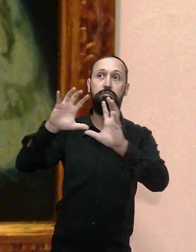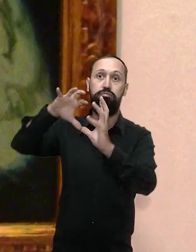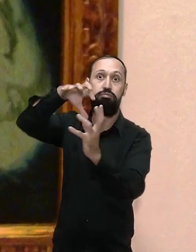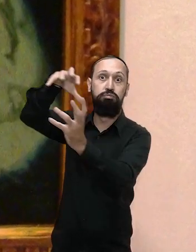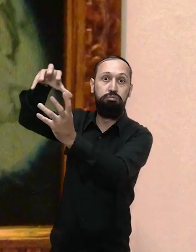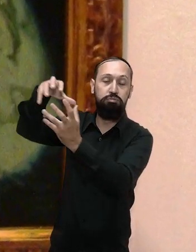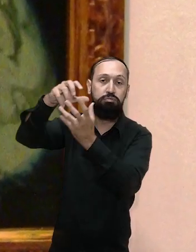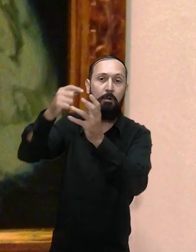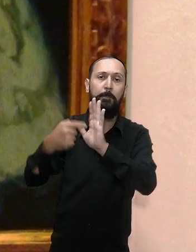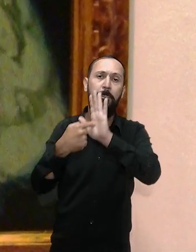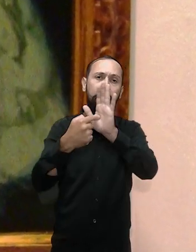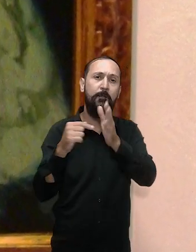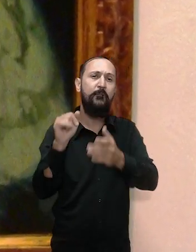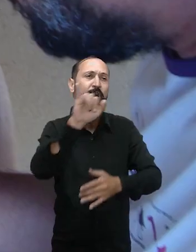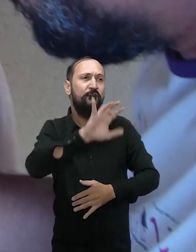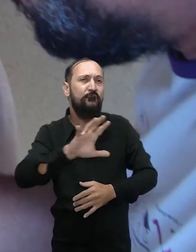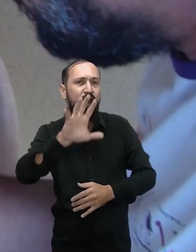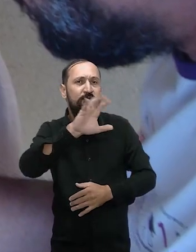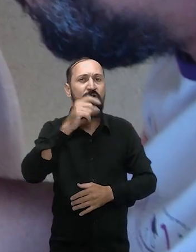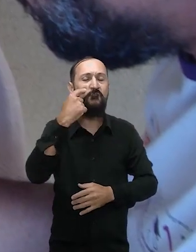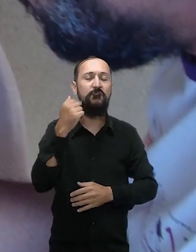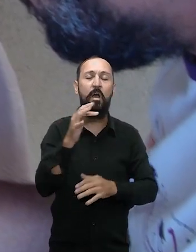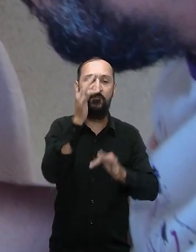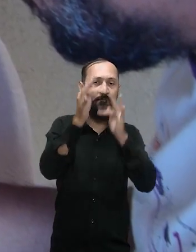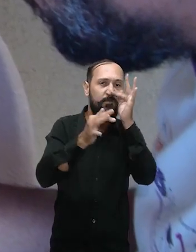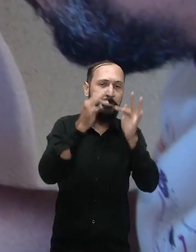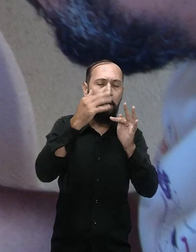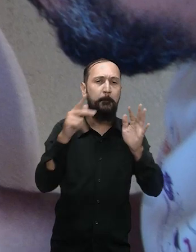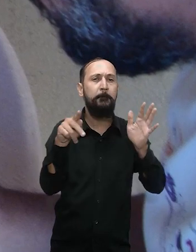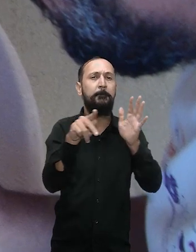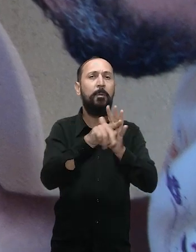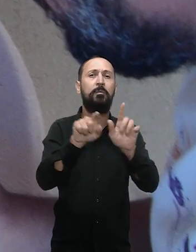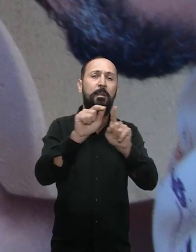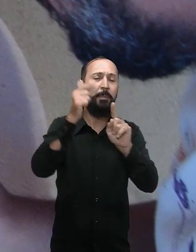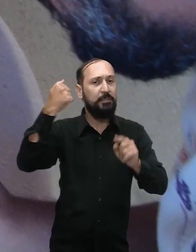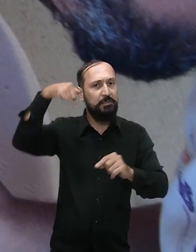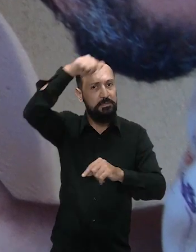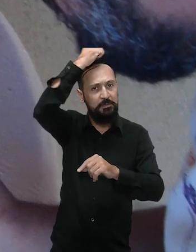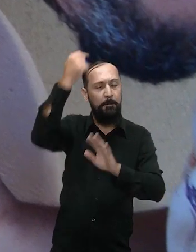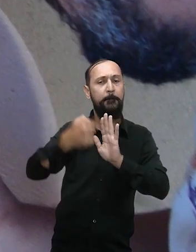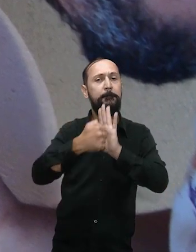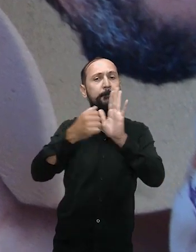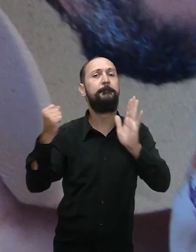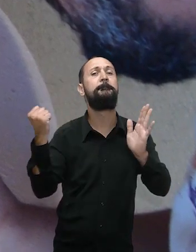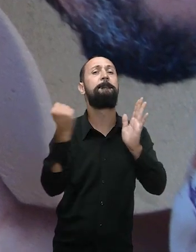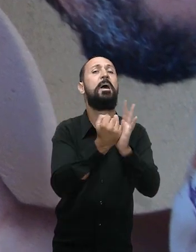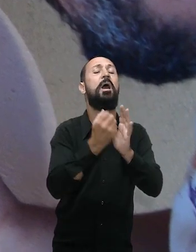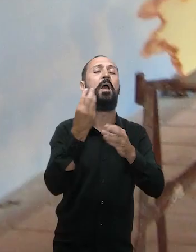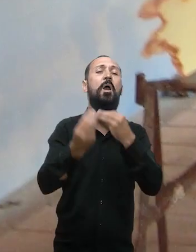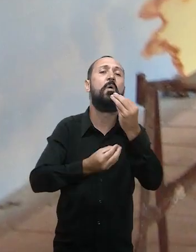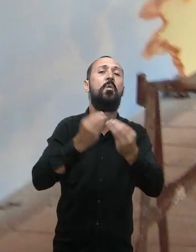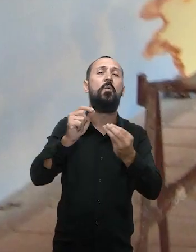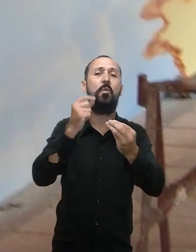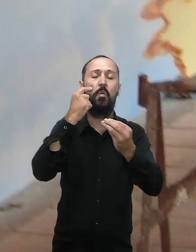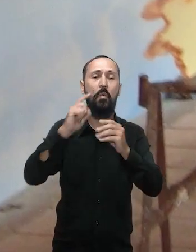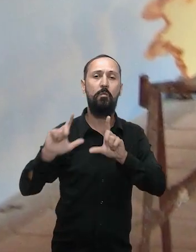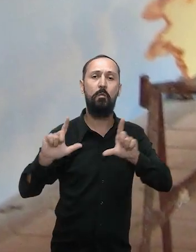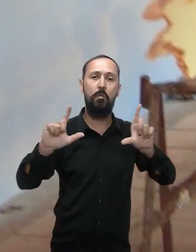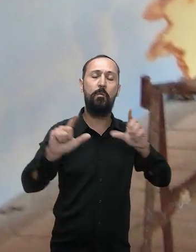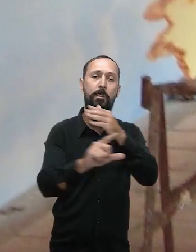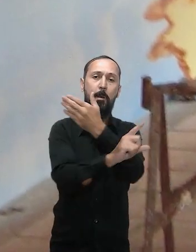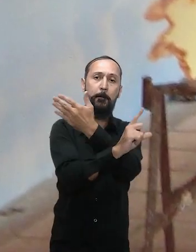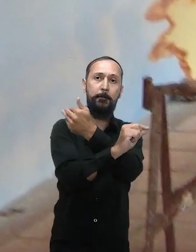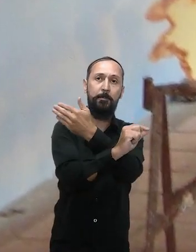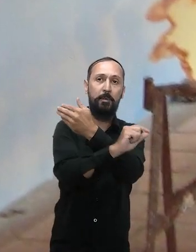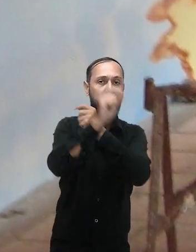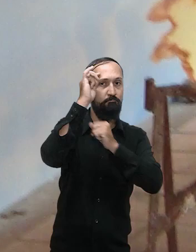dimensões. Experimentos com figuras e florais, além de temas sacros, marcam a sua produção, como o mural